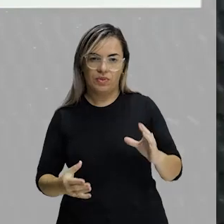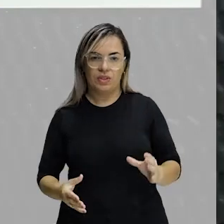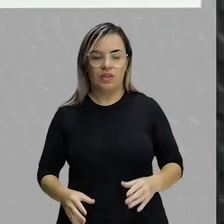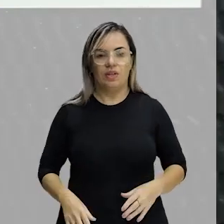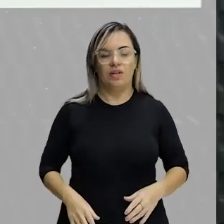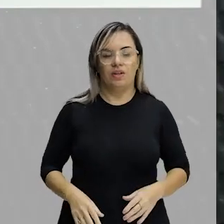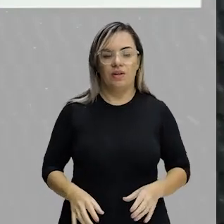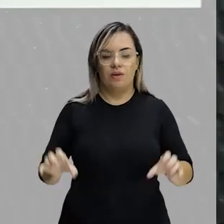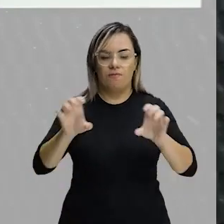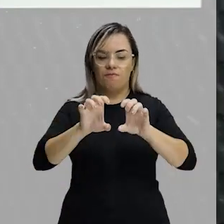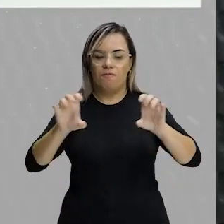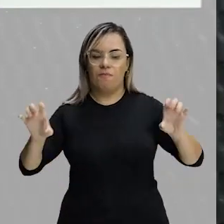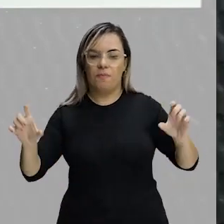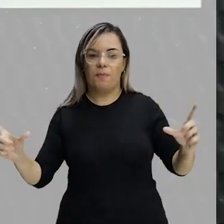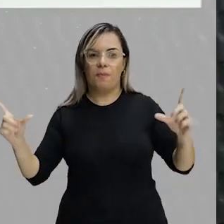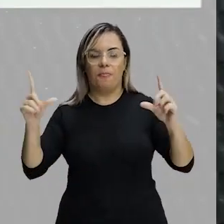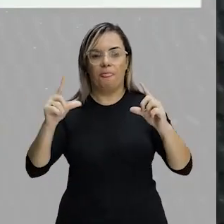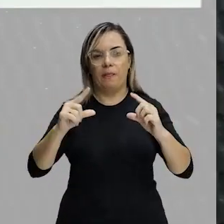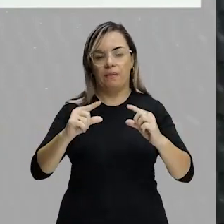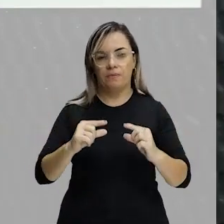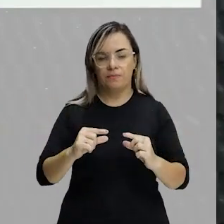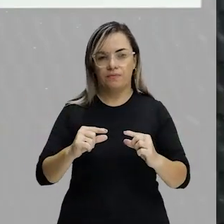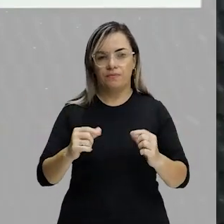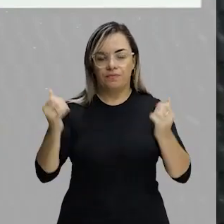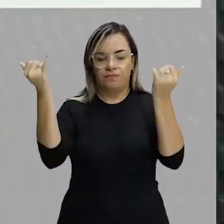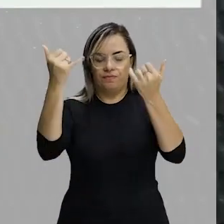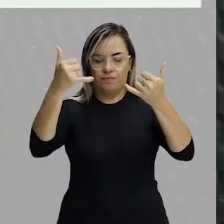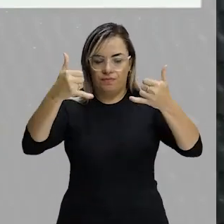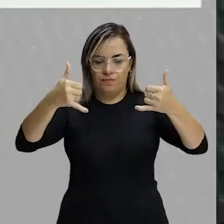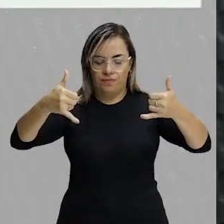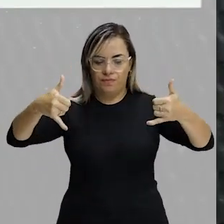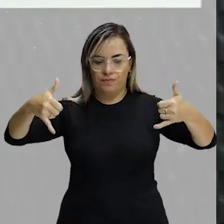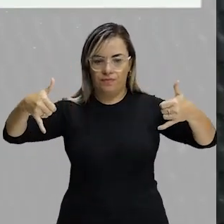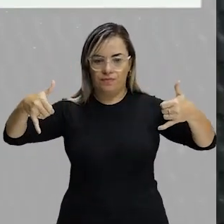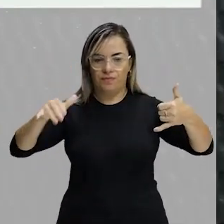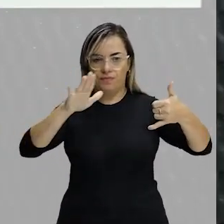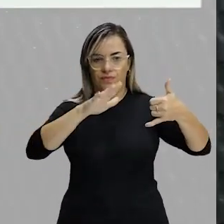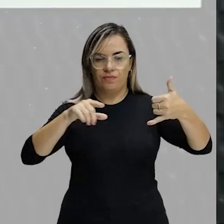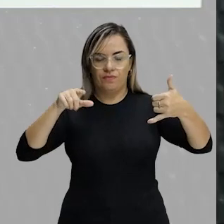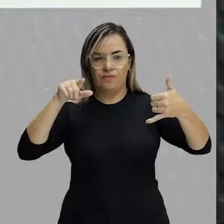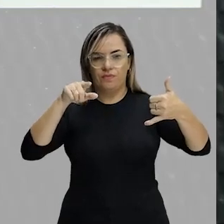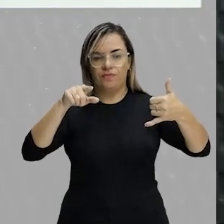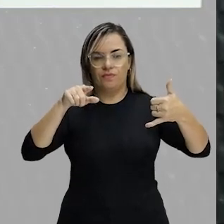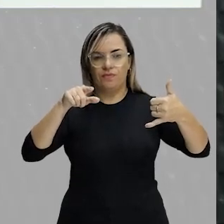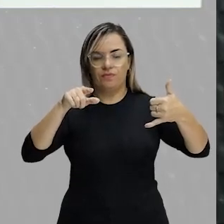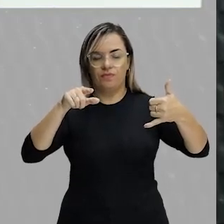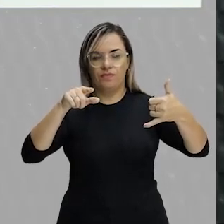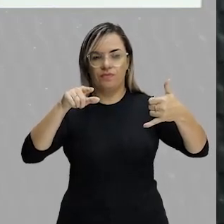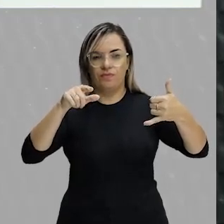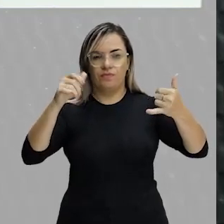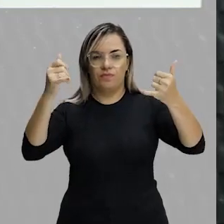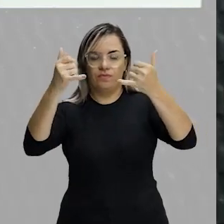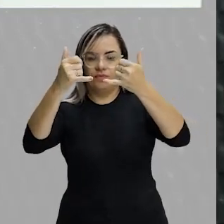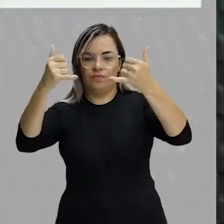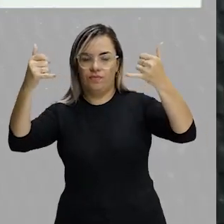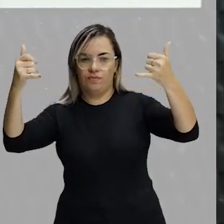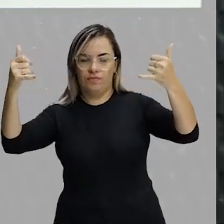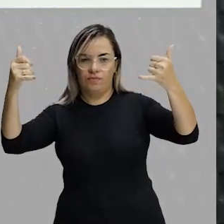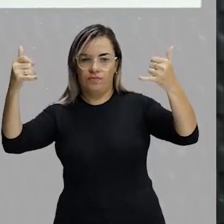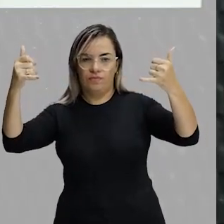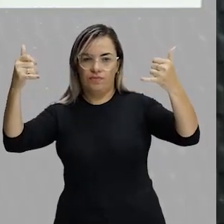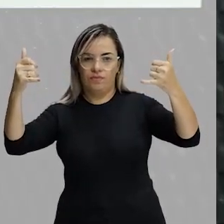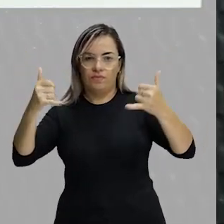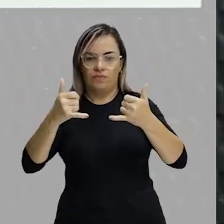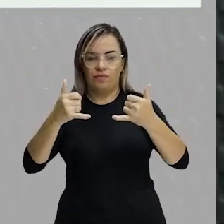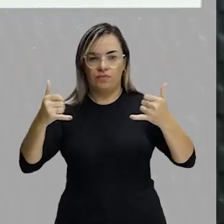reduzida da hipérbole, quando o centro da hipérbole coincide com o centro dos eixos